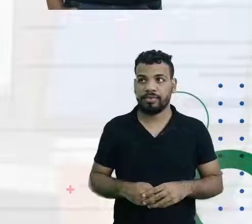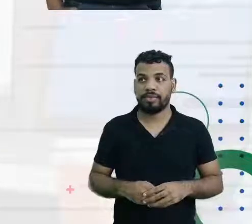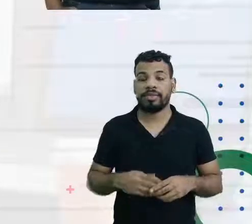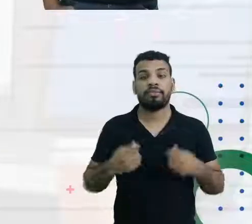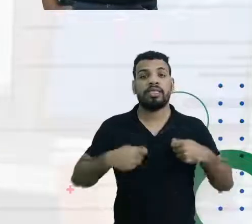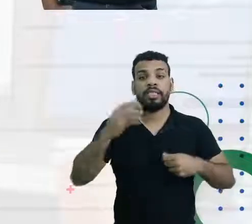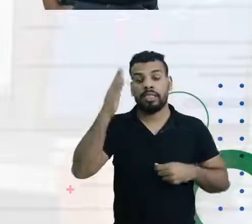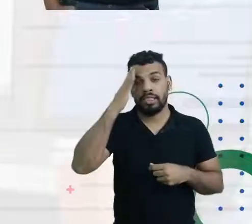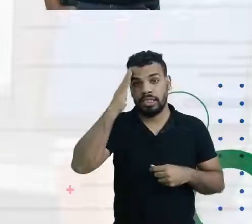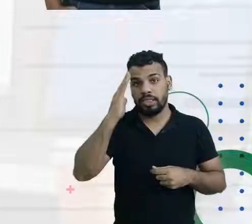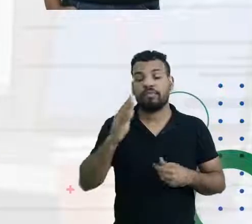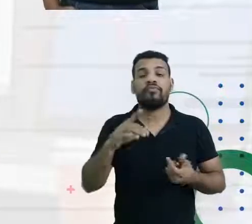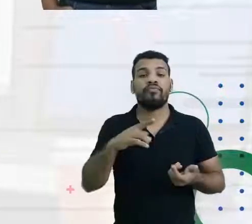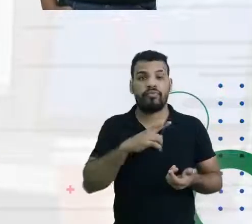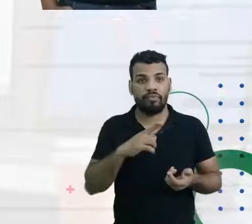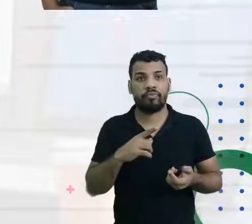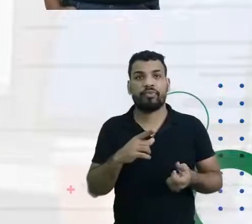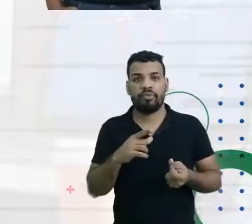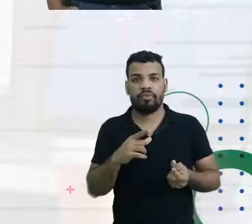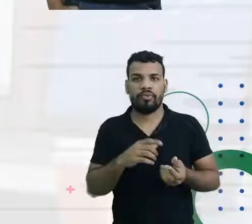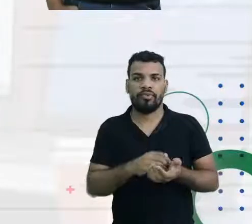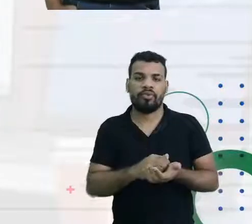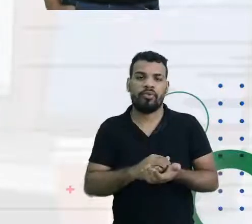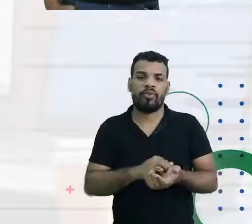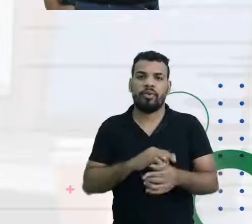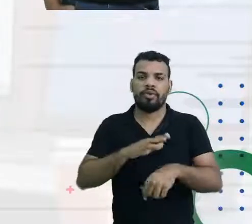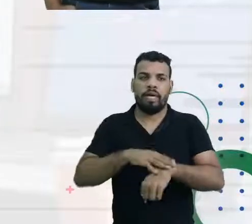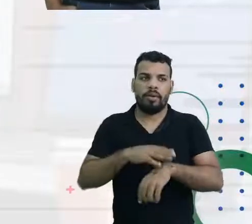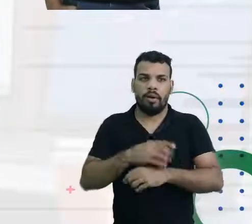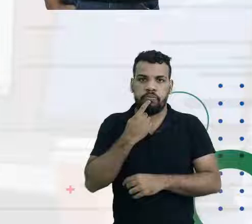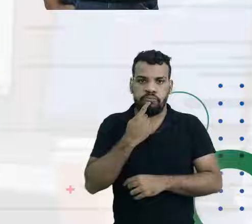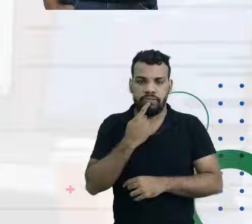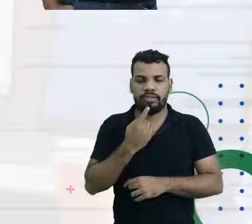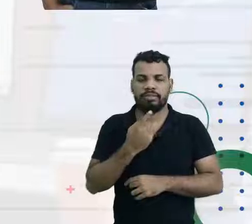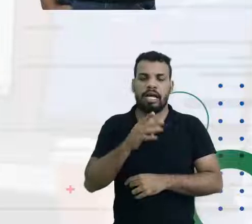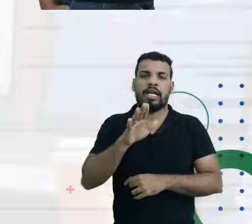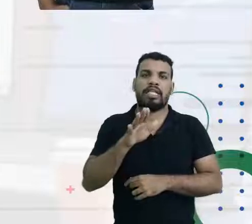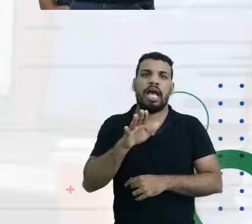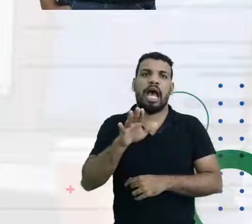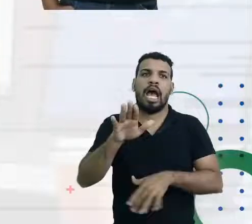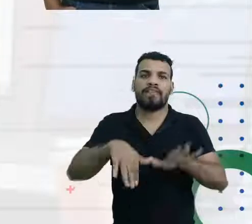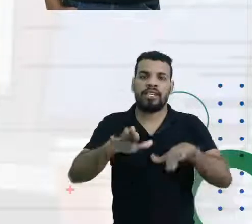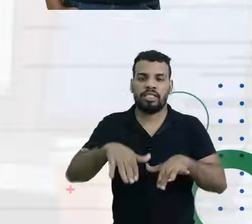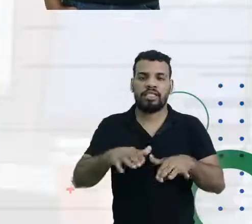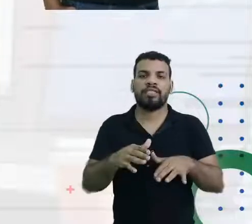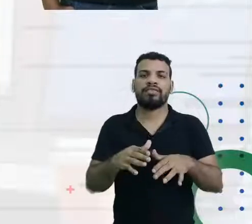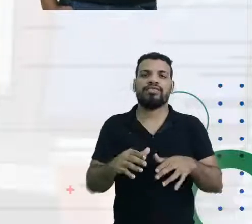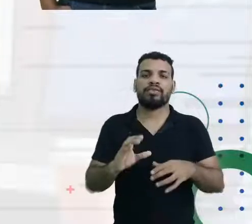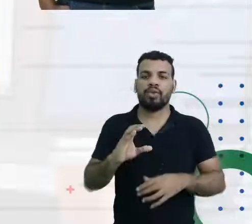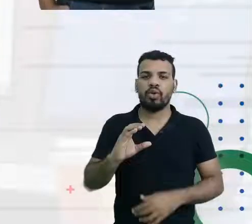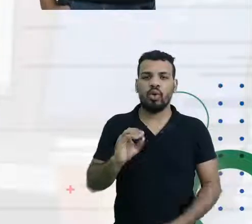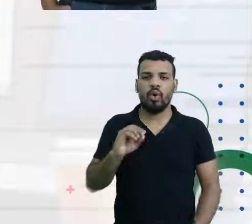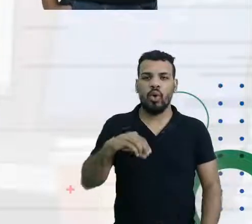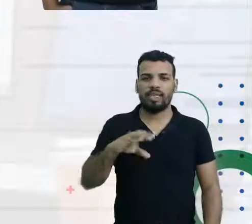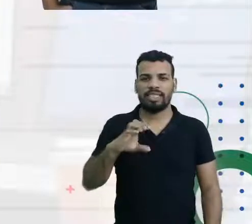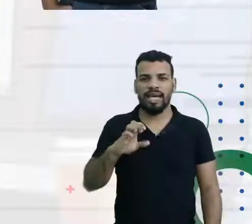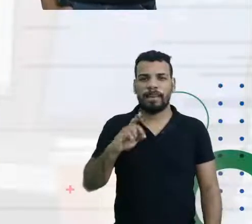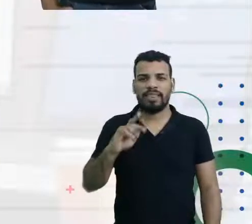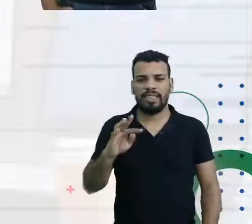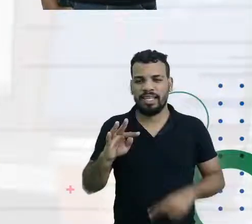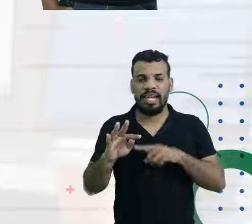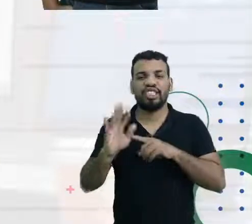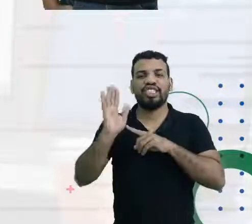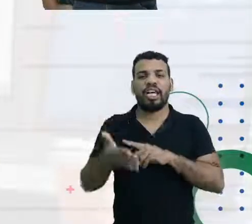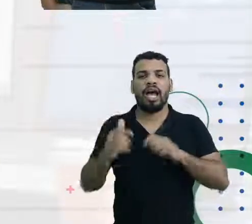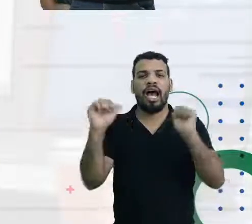entender é que em game jams, por exemplo, como o tempo é muito curto, às vezes o próprio concept já vira a arte final